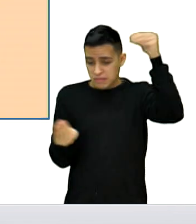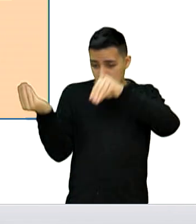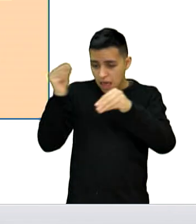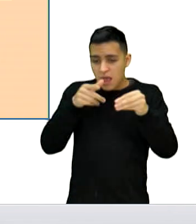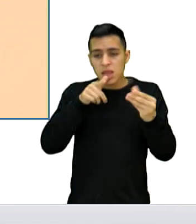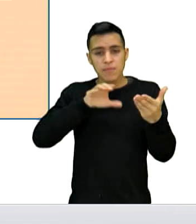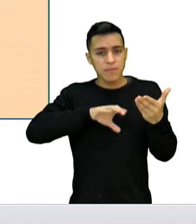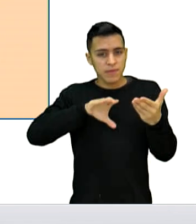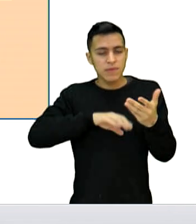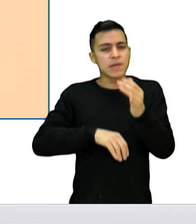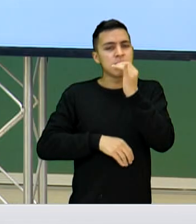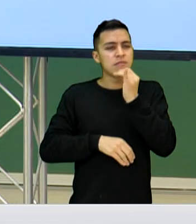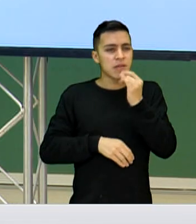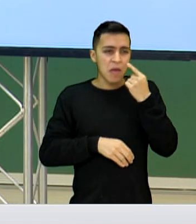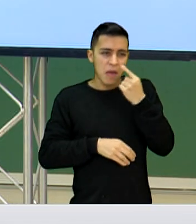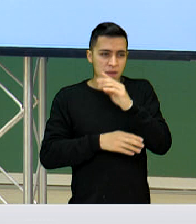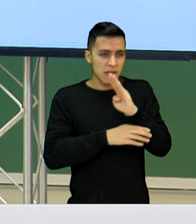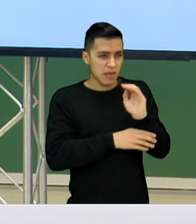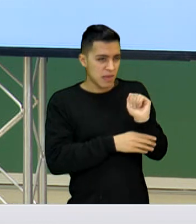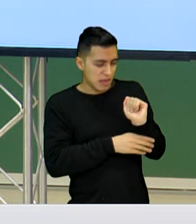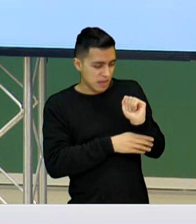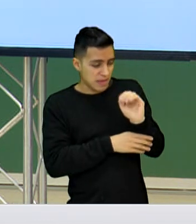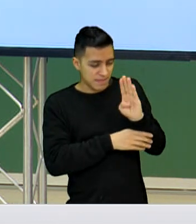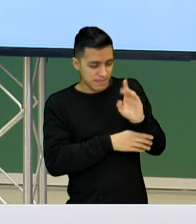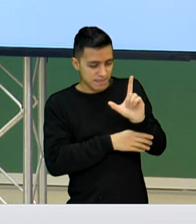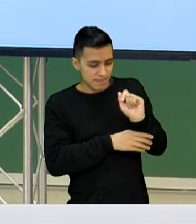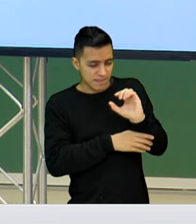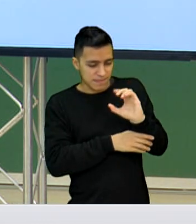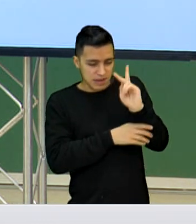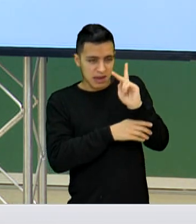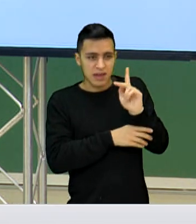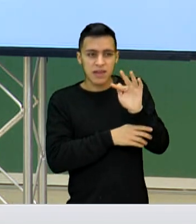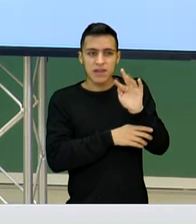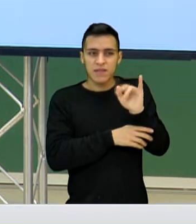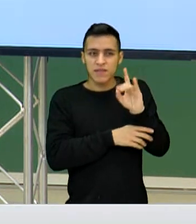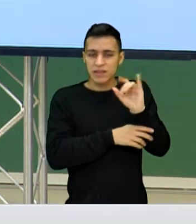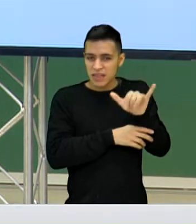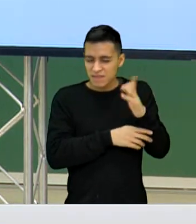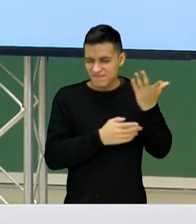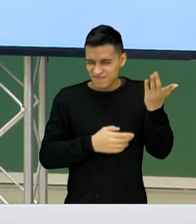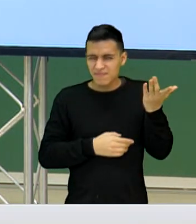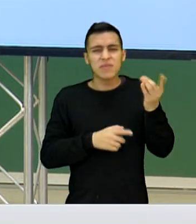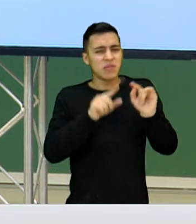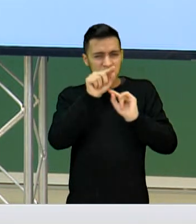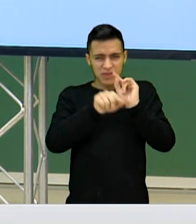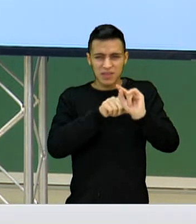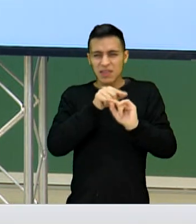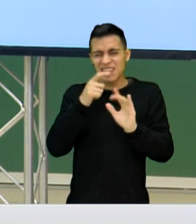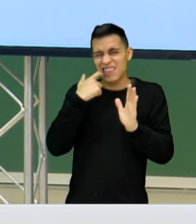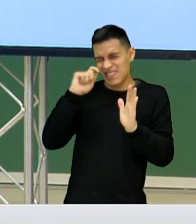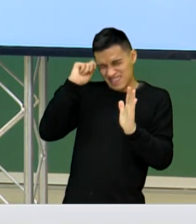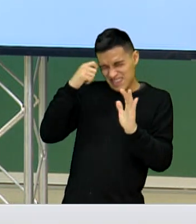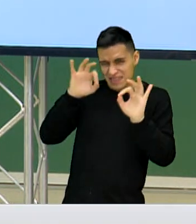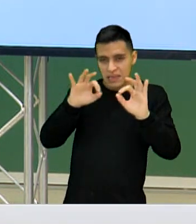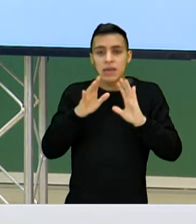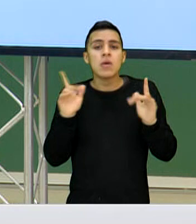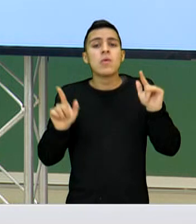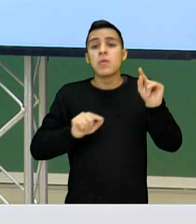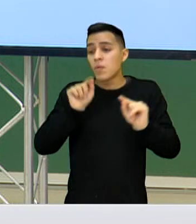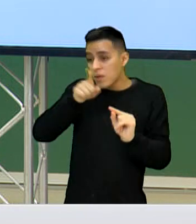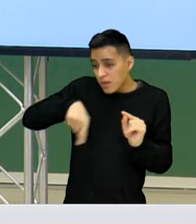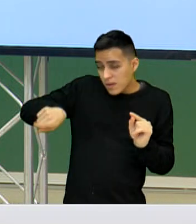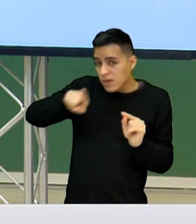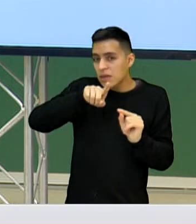Exemplo, eu coloquei aqui Black Friday, né? Então veja que na Black, quando a gente tem aí na Black, a gente está